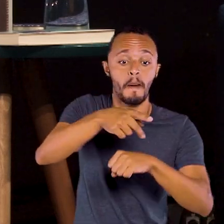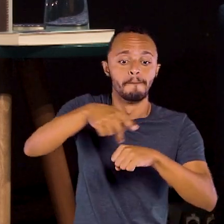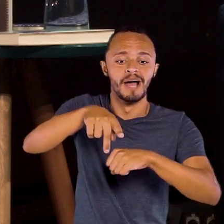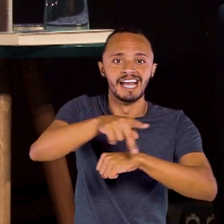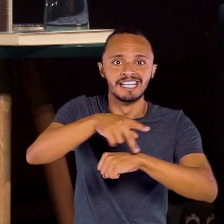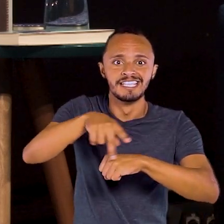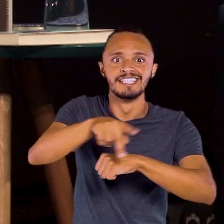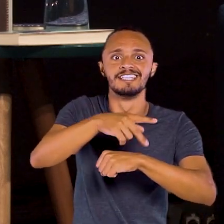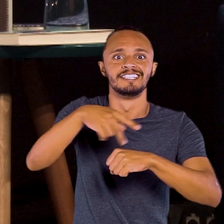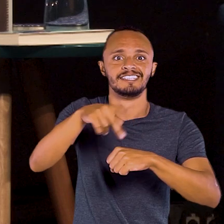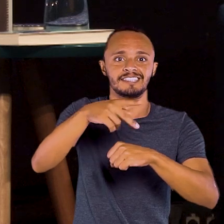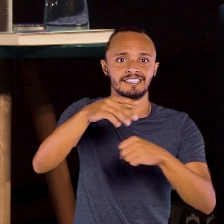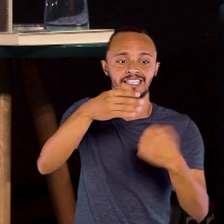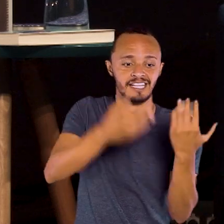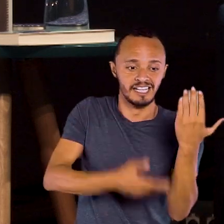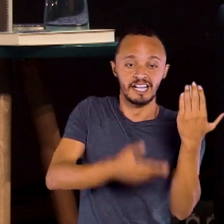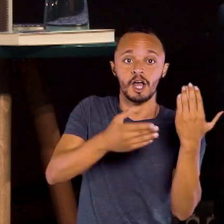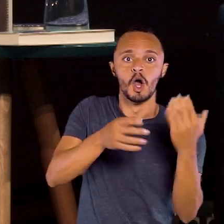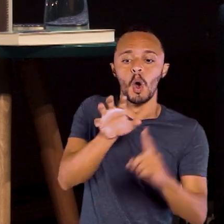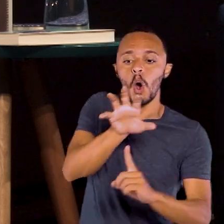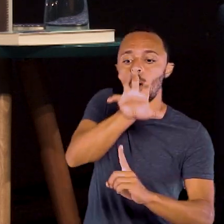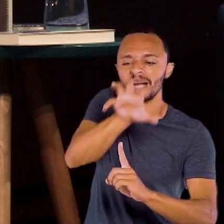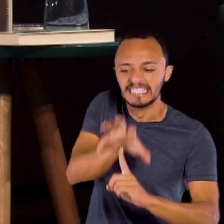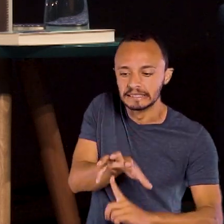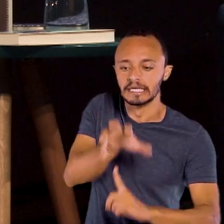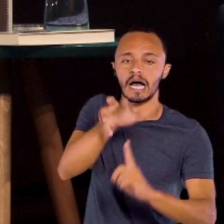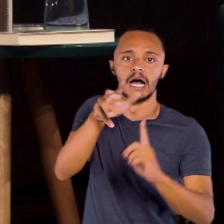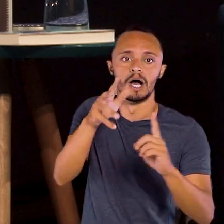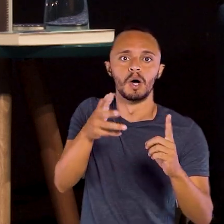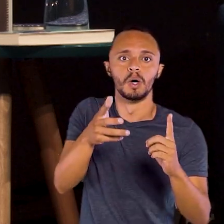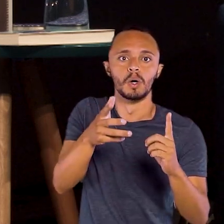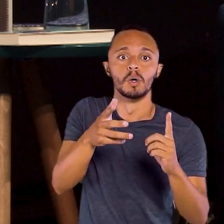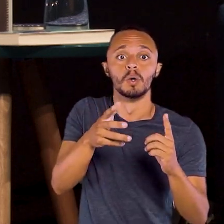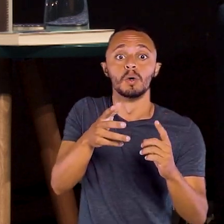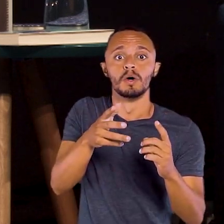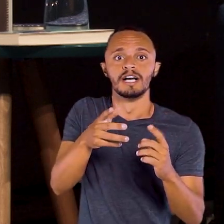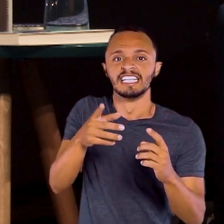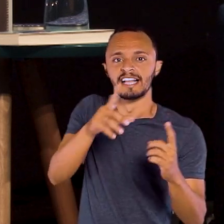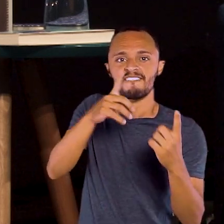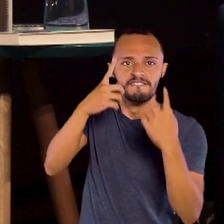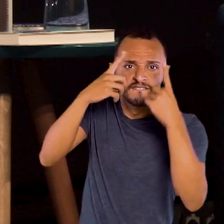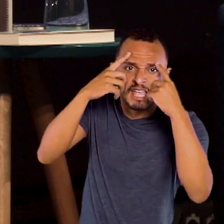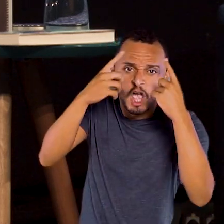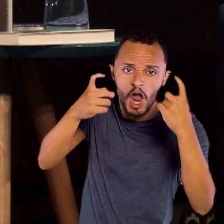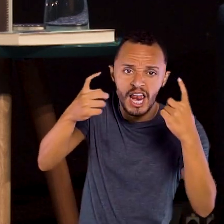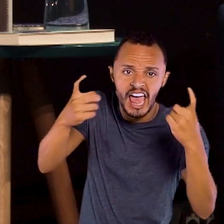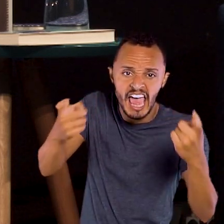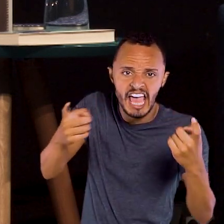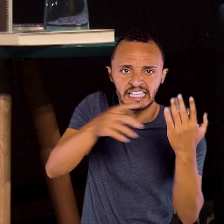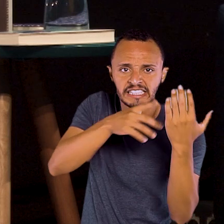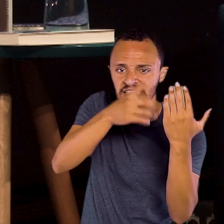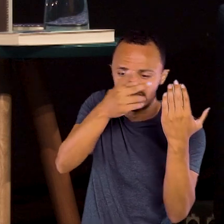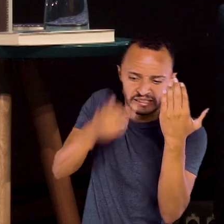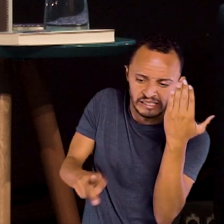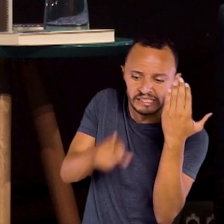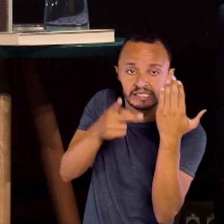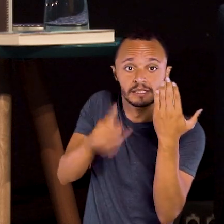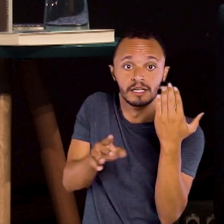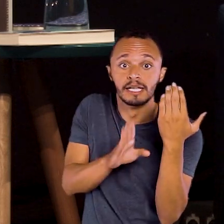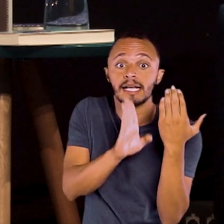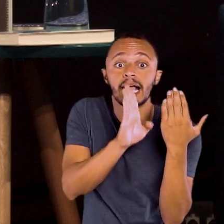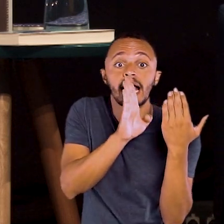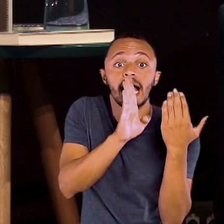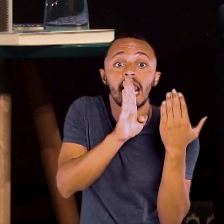geração, conta a história de opressão, conta, sabe, a história das violências que acontecem, caladas, né,